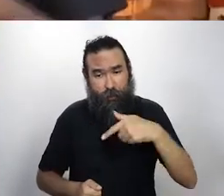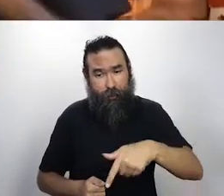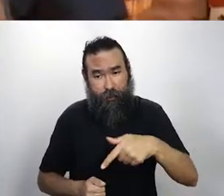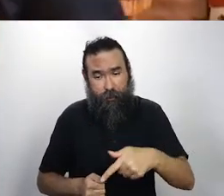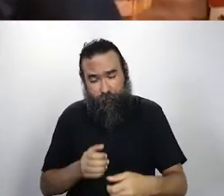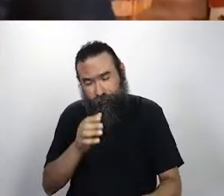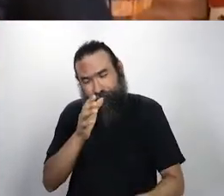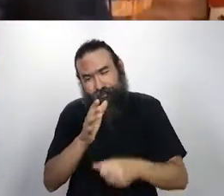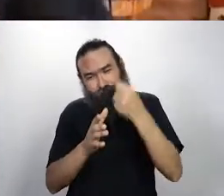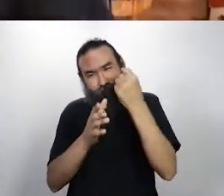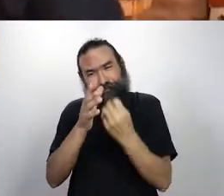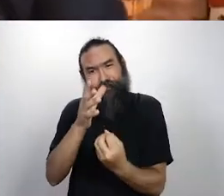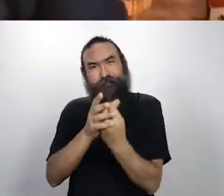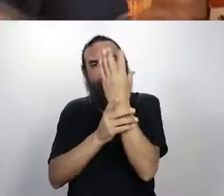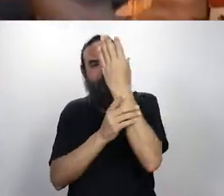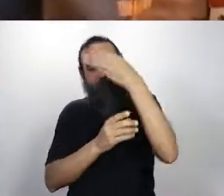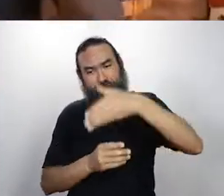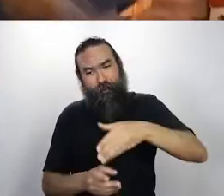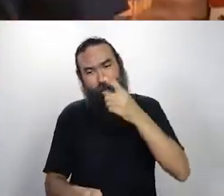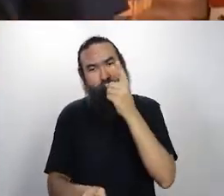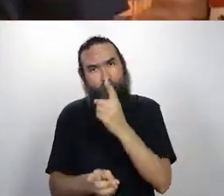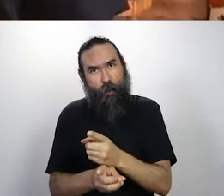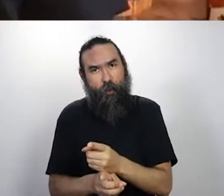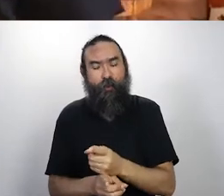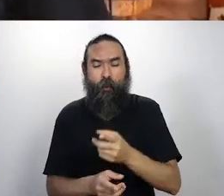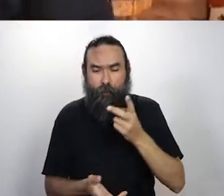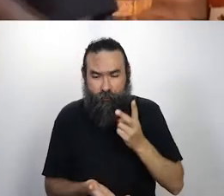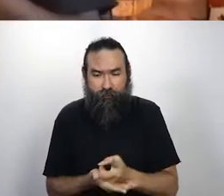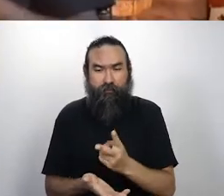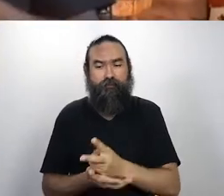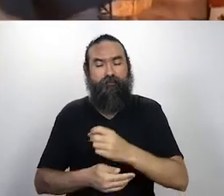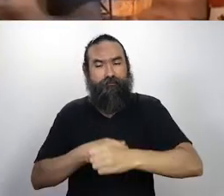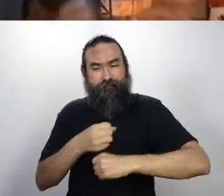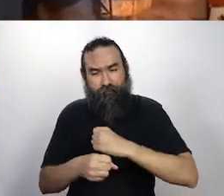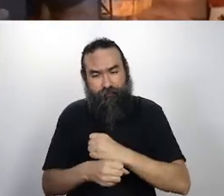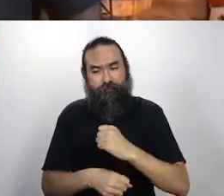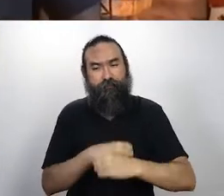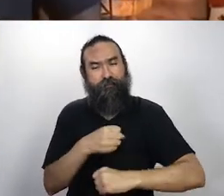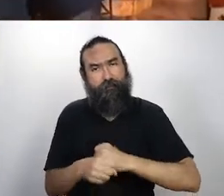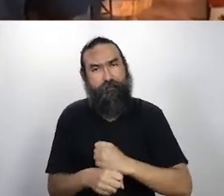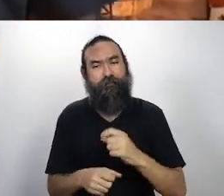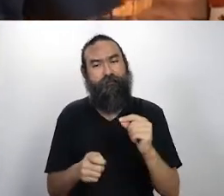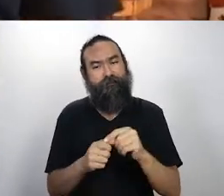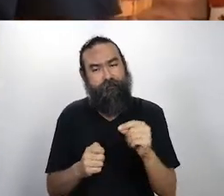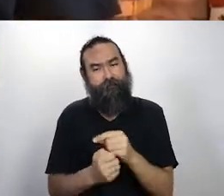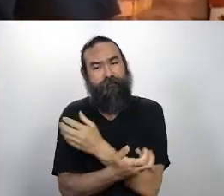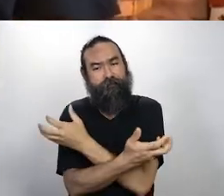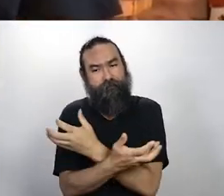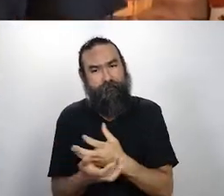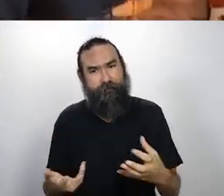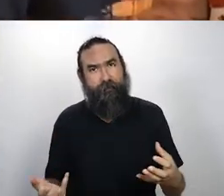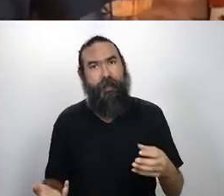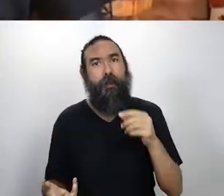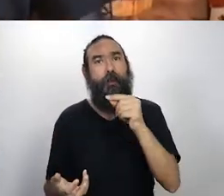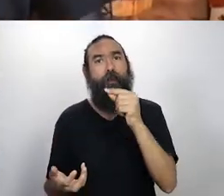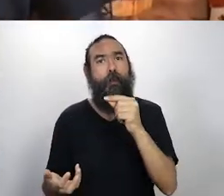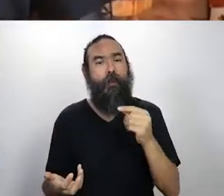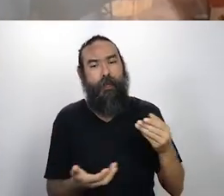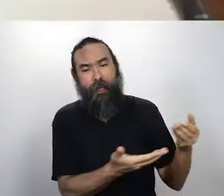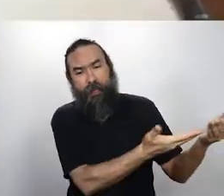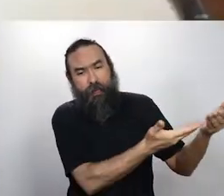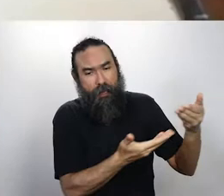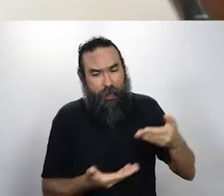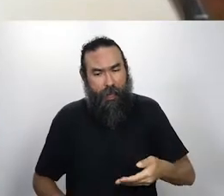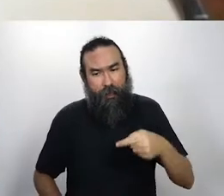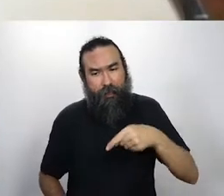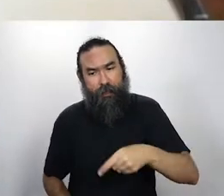que ajuda a realizar, ajuda nessa parceria, trazendo muita tradição, que é um povo de muita fé, de muita